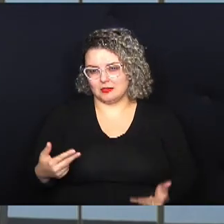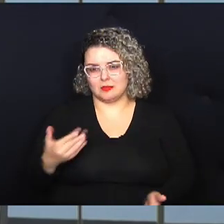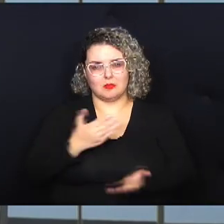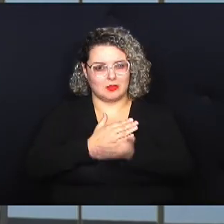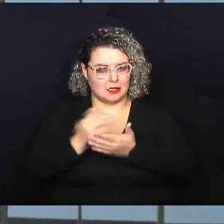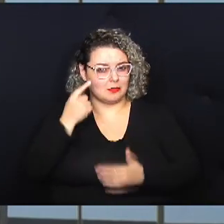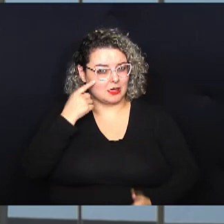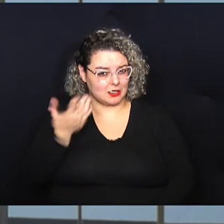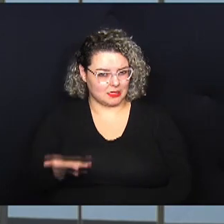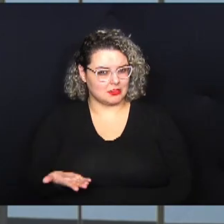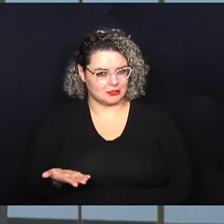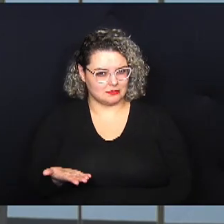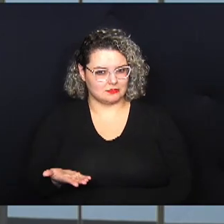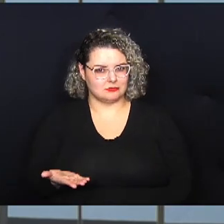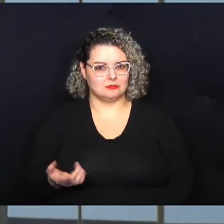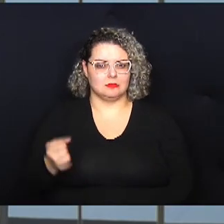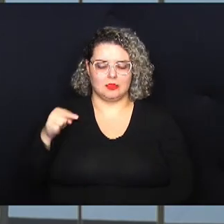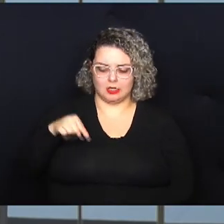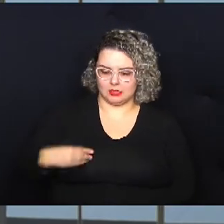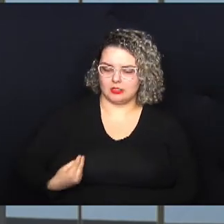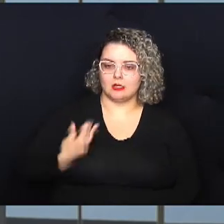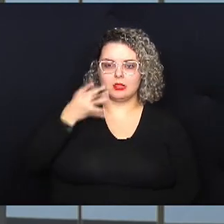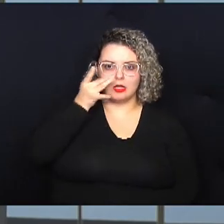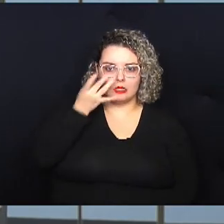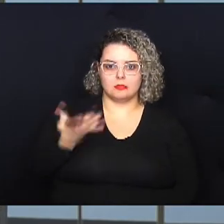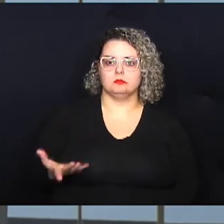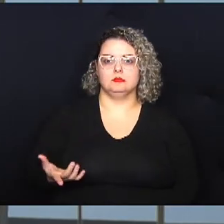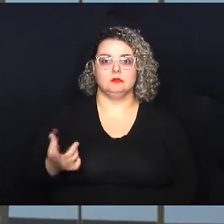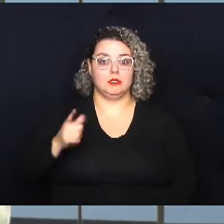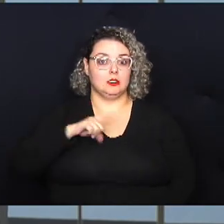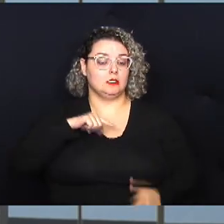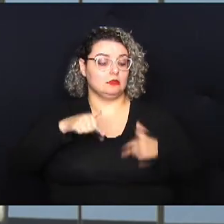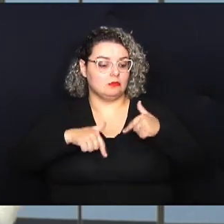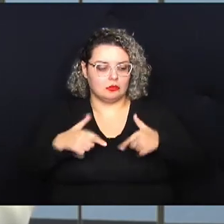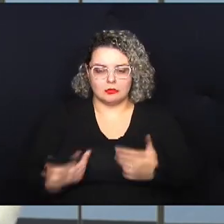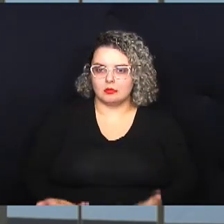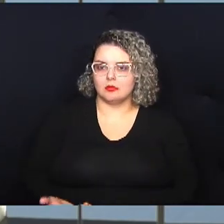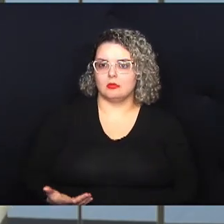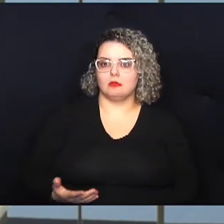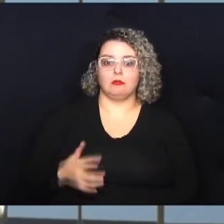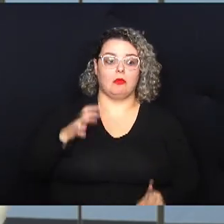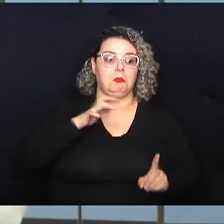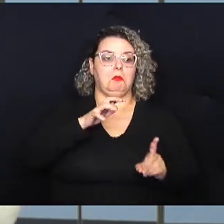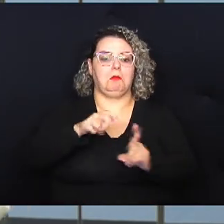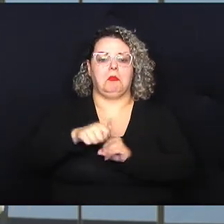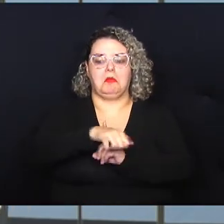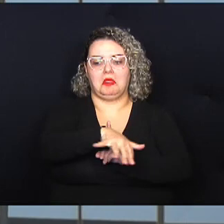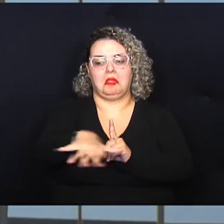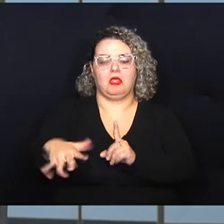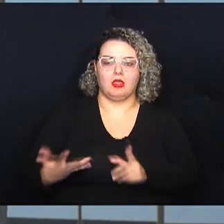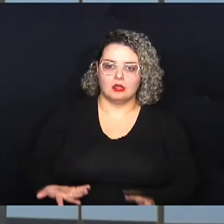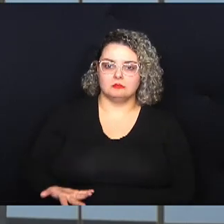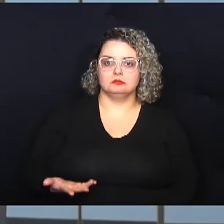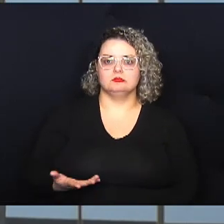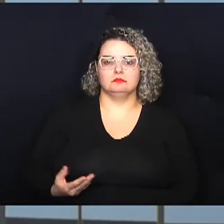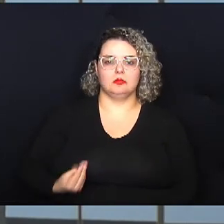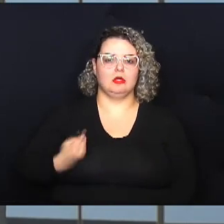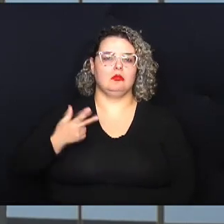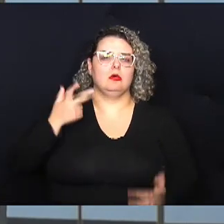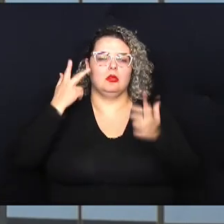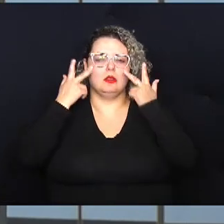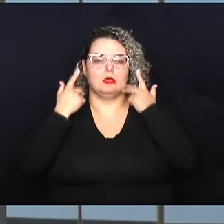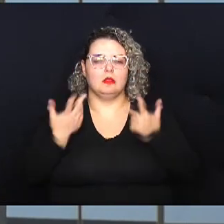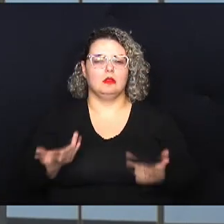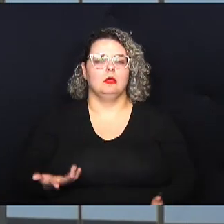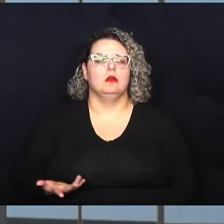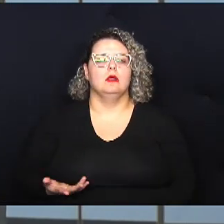nisso. Ela está lá porque ela está sendo exposta, ela tem um trabalho, ela tem os influencers hoje, prega uma vida muito tranquila, mas tudo vai muito ver.